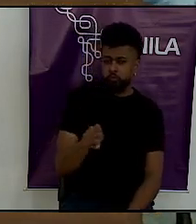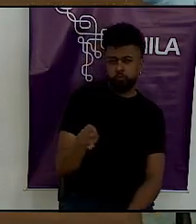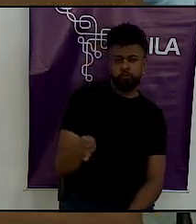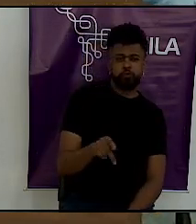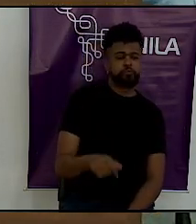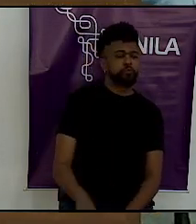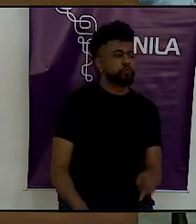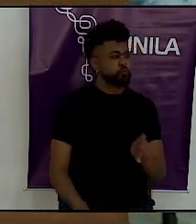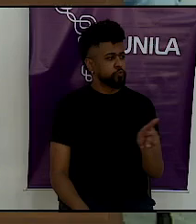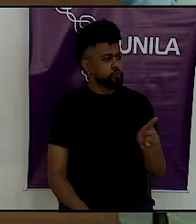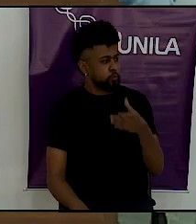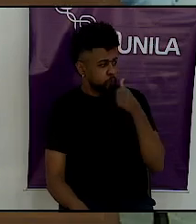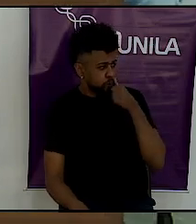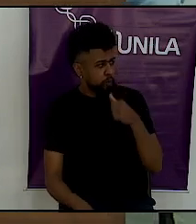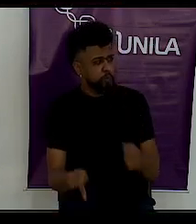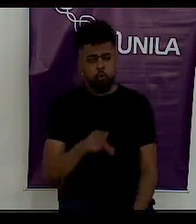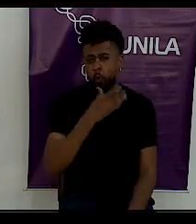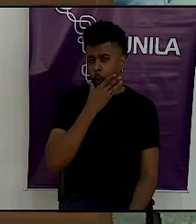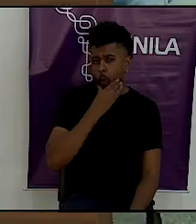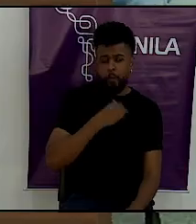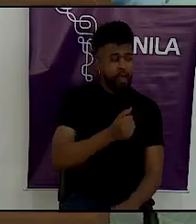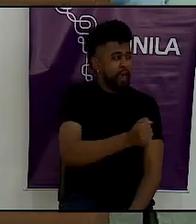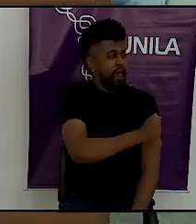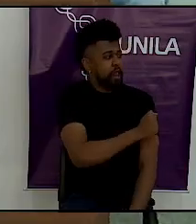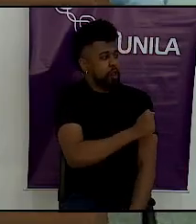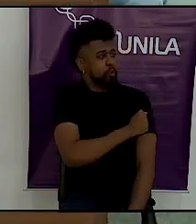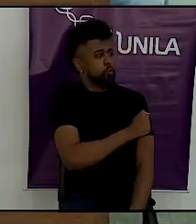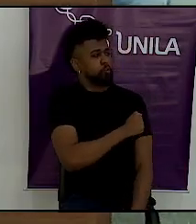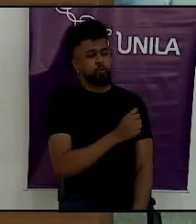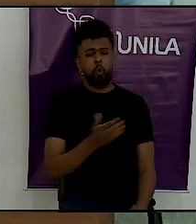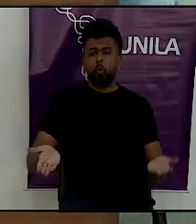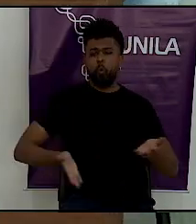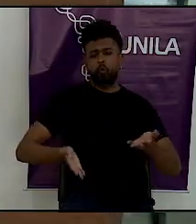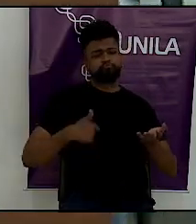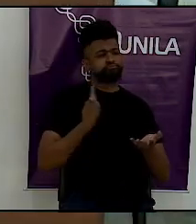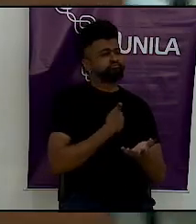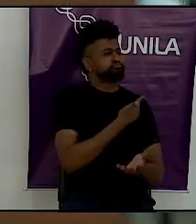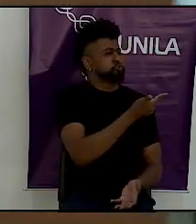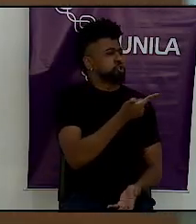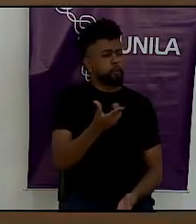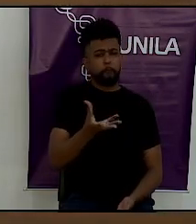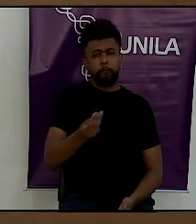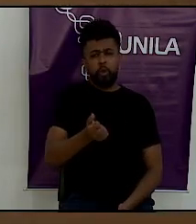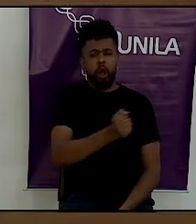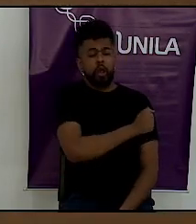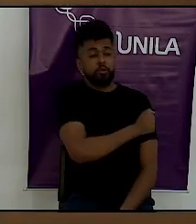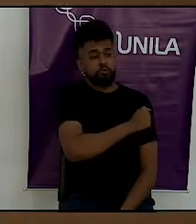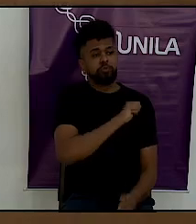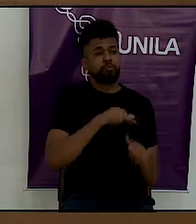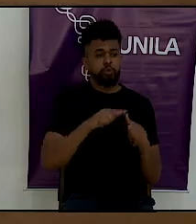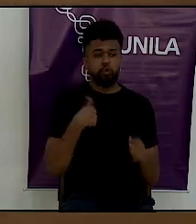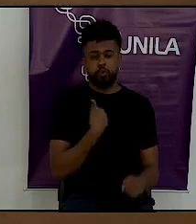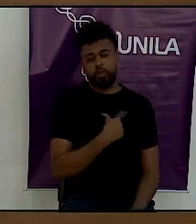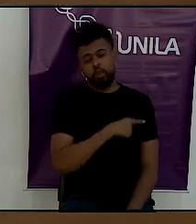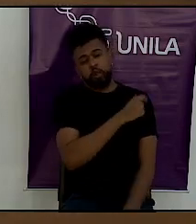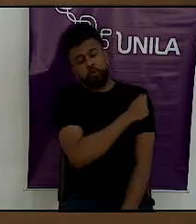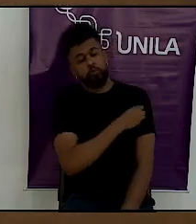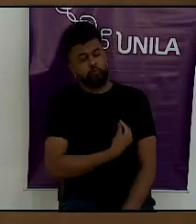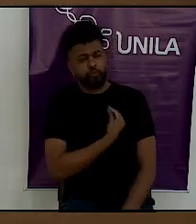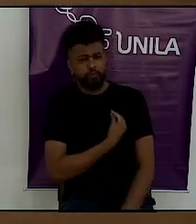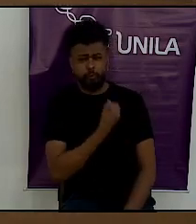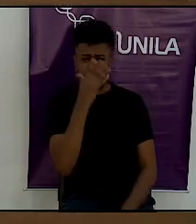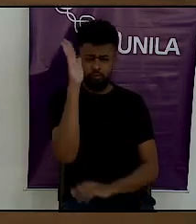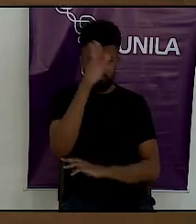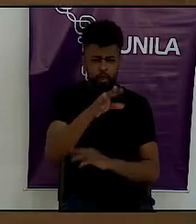professores, professoras, estudantes. Acho que hoje não temos muito, mas também temos estudantes presentes. Então, boa tarde a